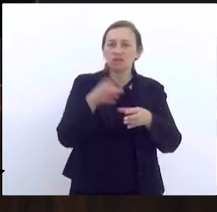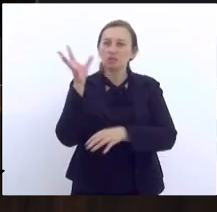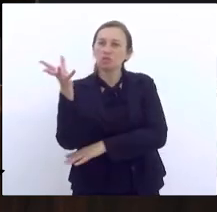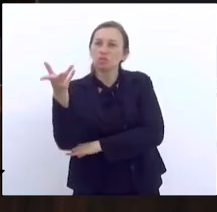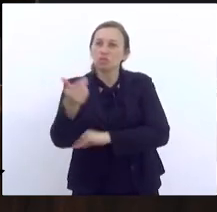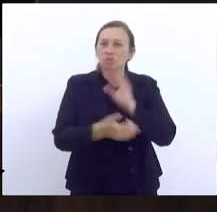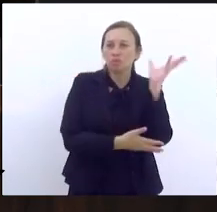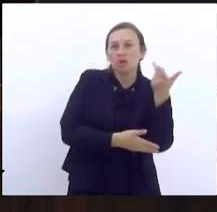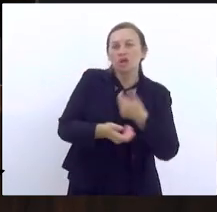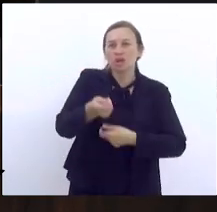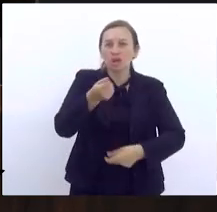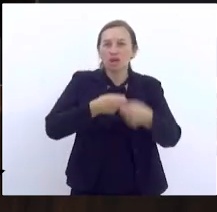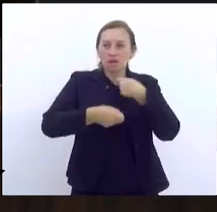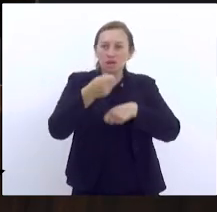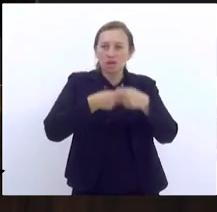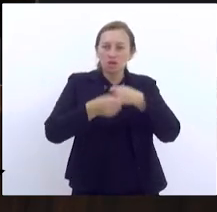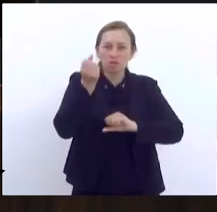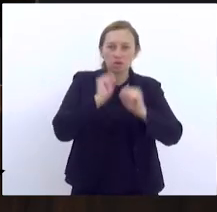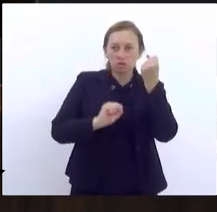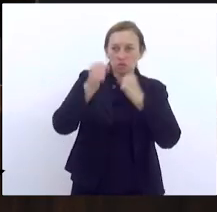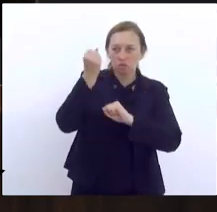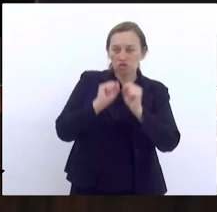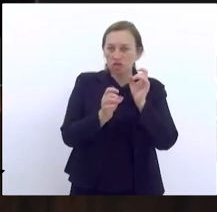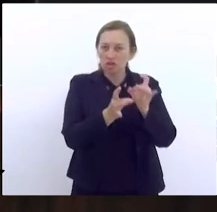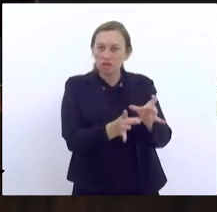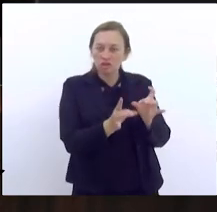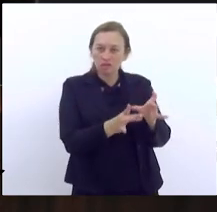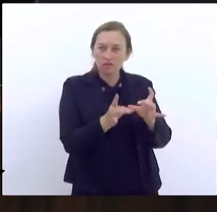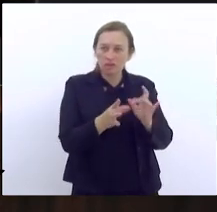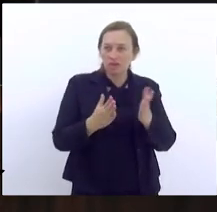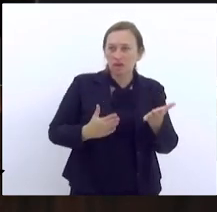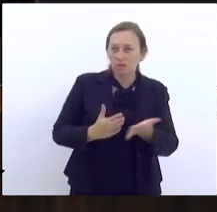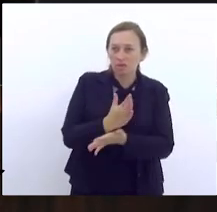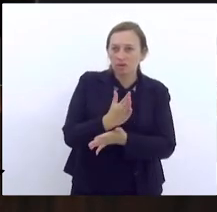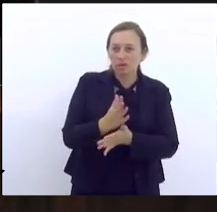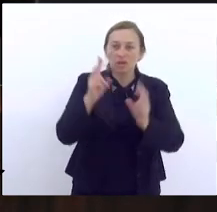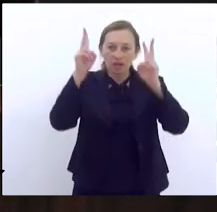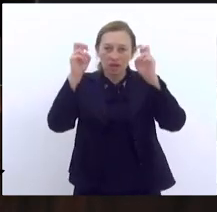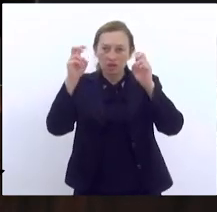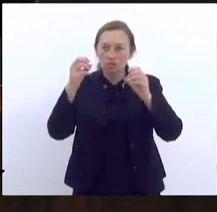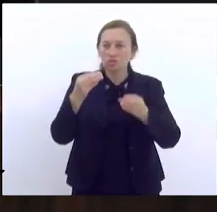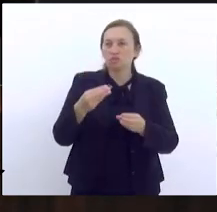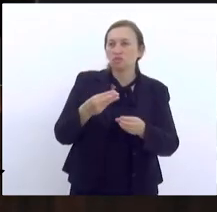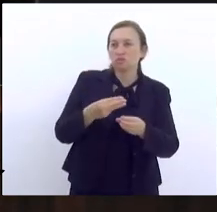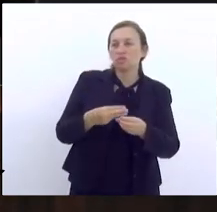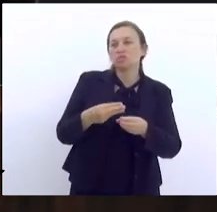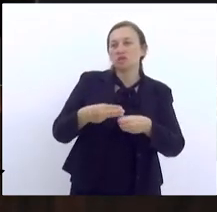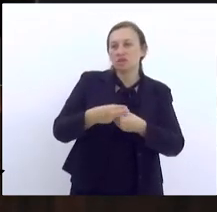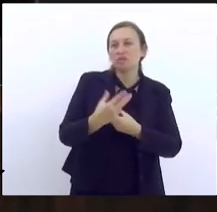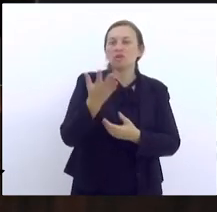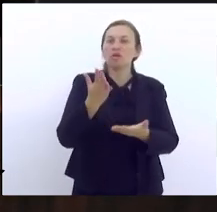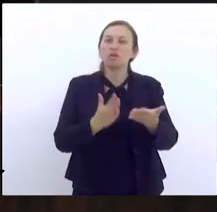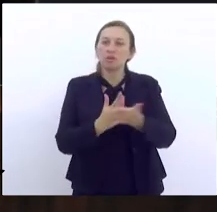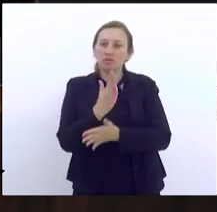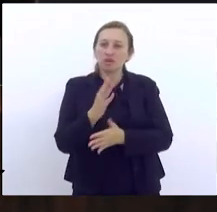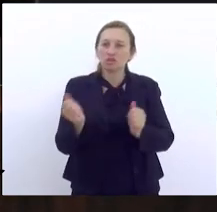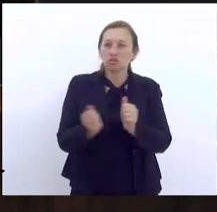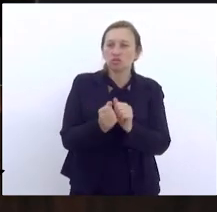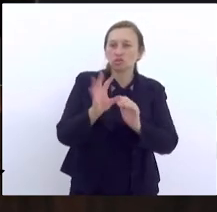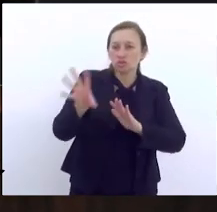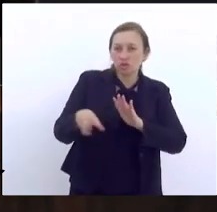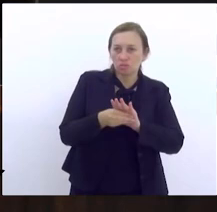de Economia Indústria e Comércio favorável de assuntos municipais e desenvolvimento Regional favorável com emendas